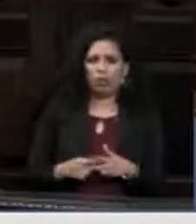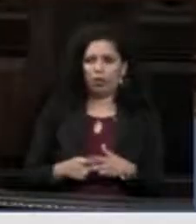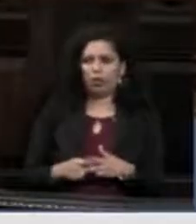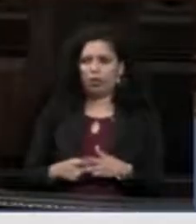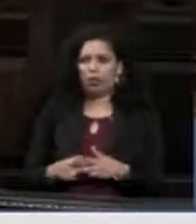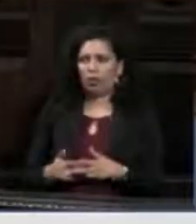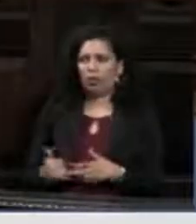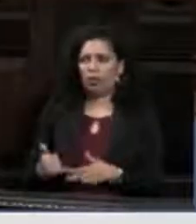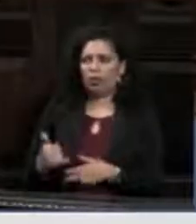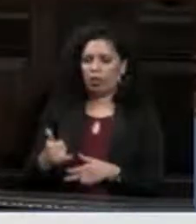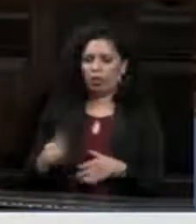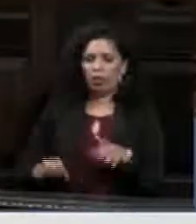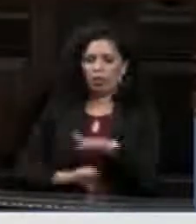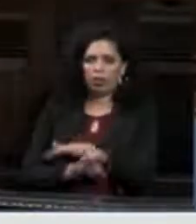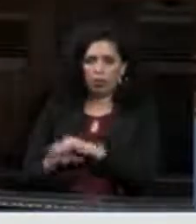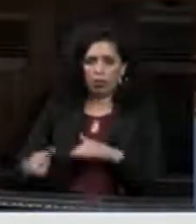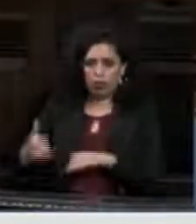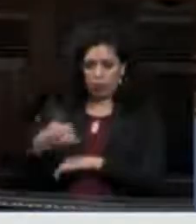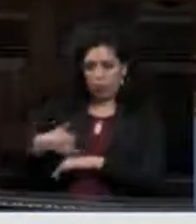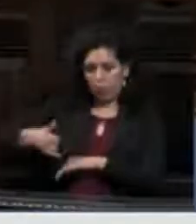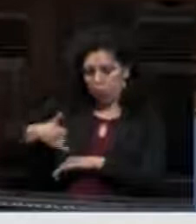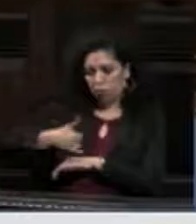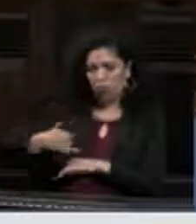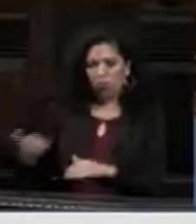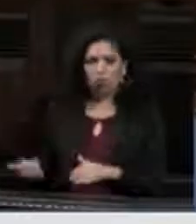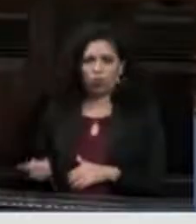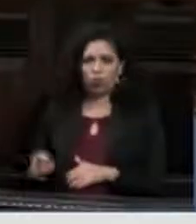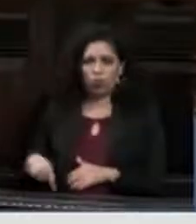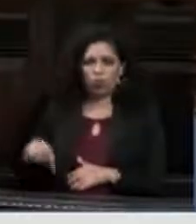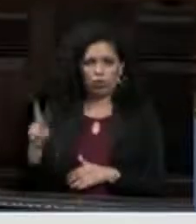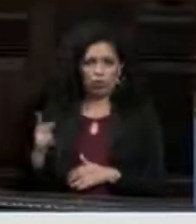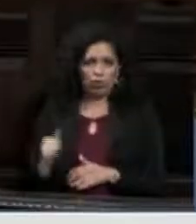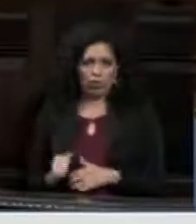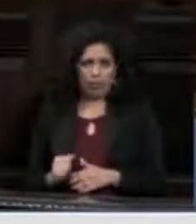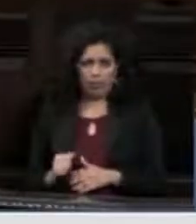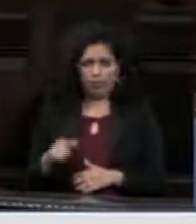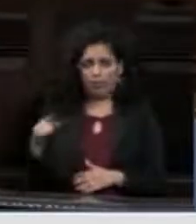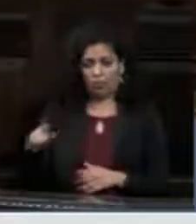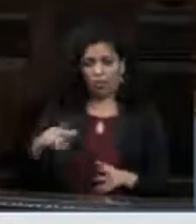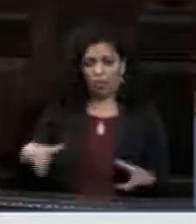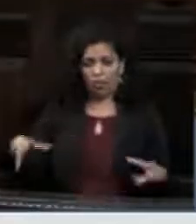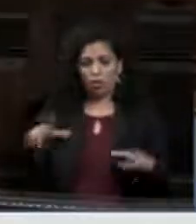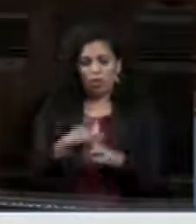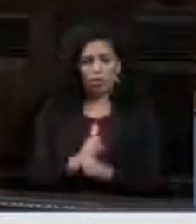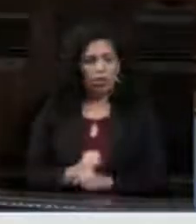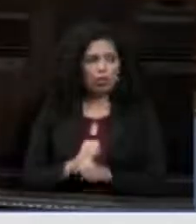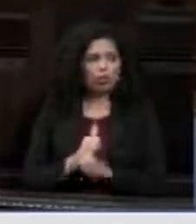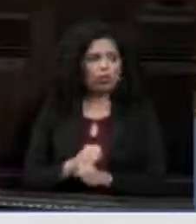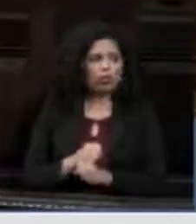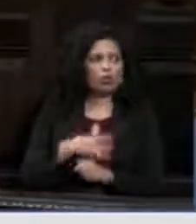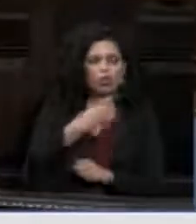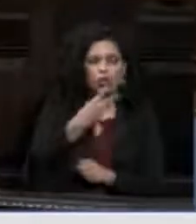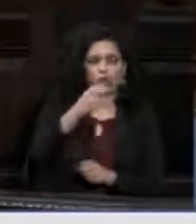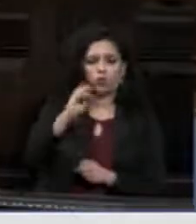de 30 a 40 mil reais e somam esses salários com o salário que recebem como